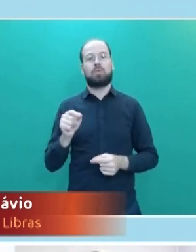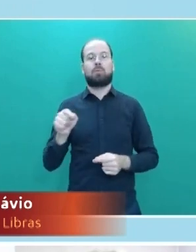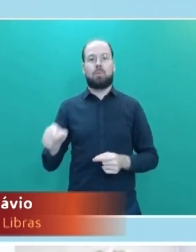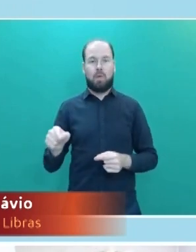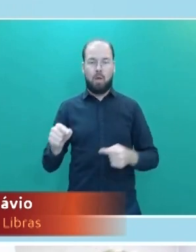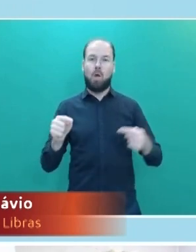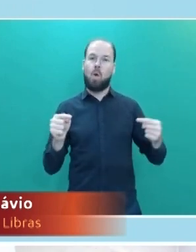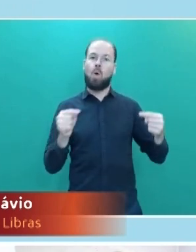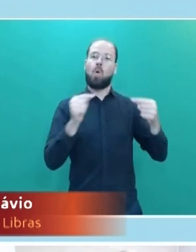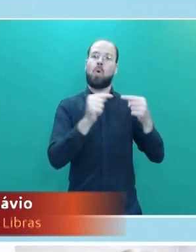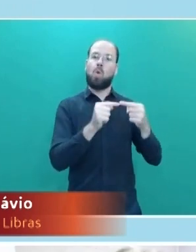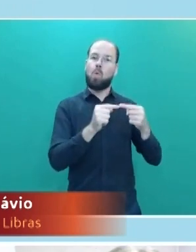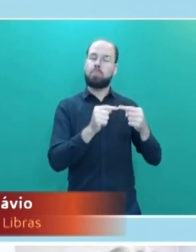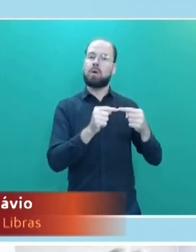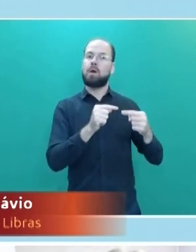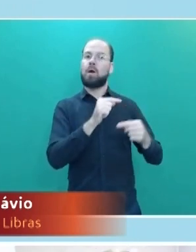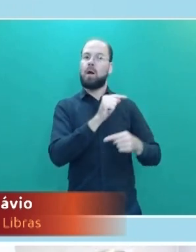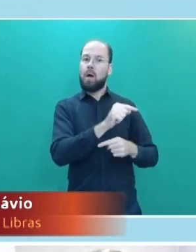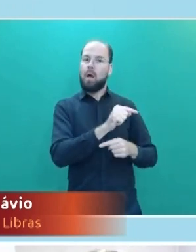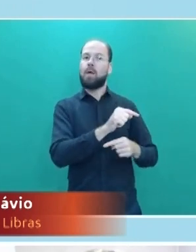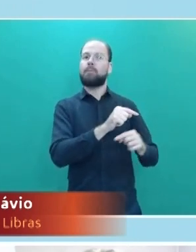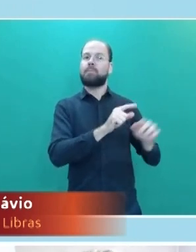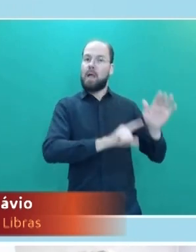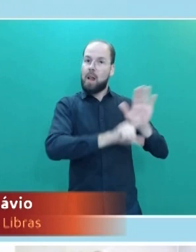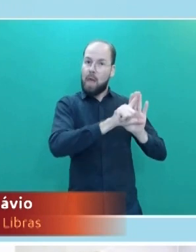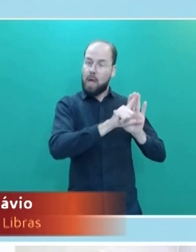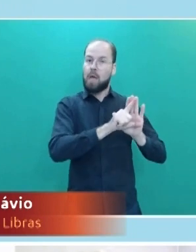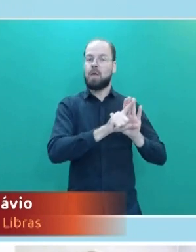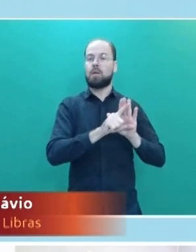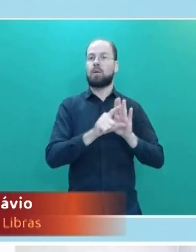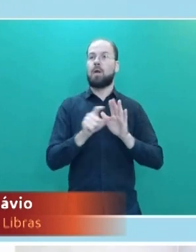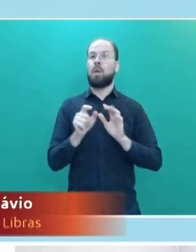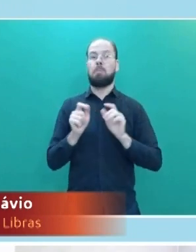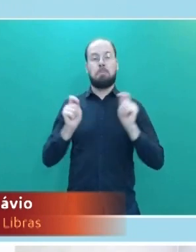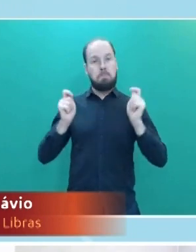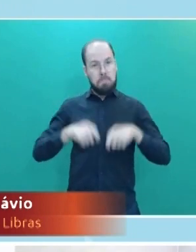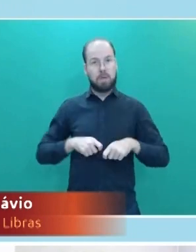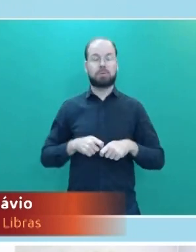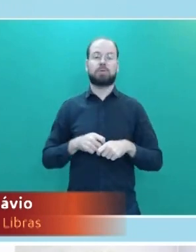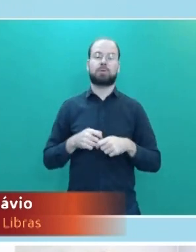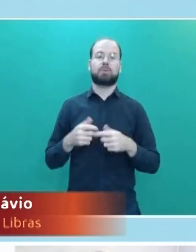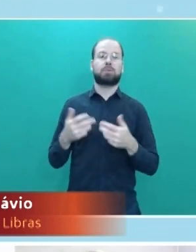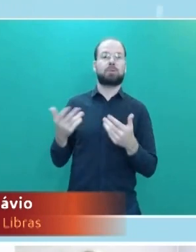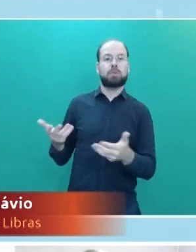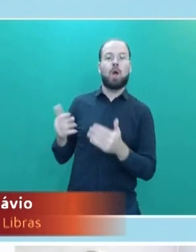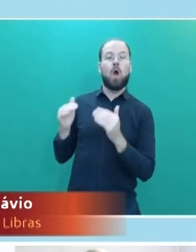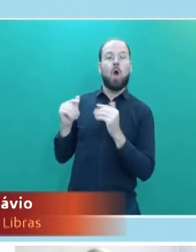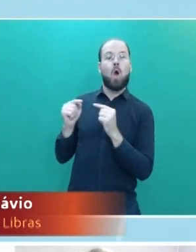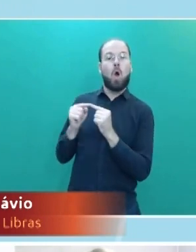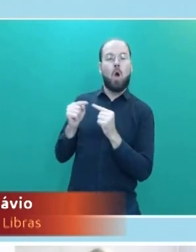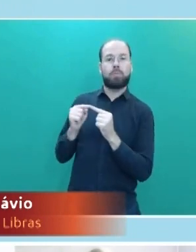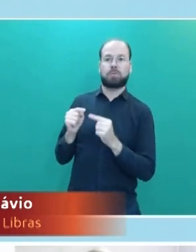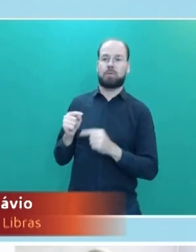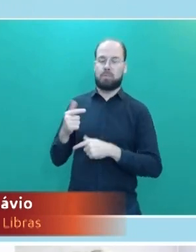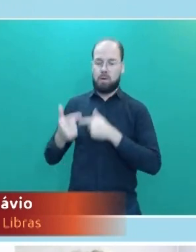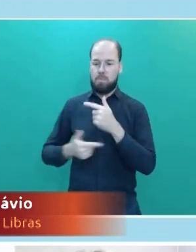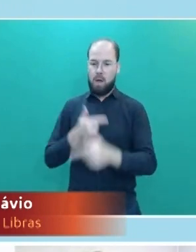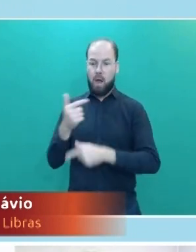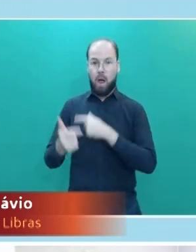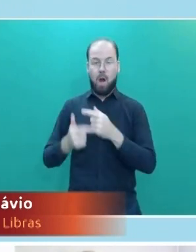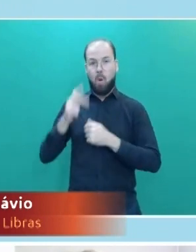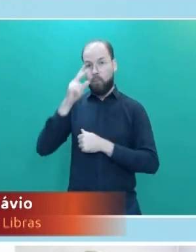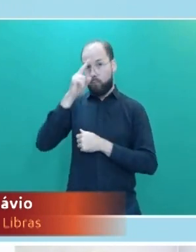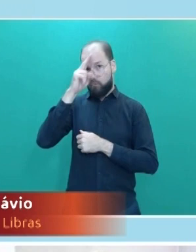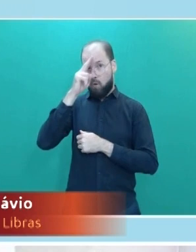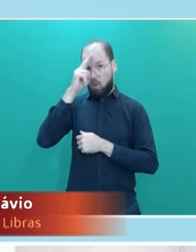que haja restrição da liberdade. Você pode ter uma condição degradante, você pode ter uma jornada exaustiva, e